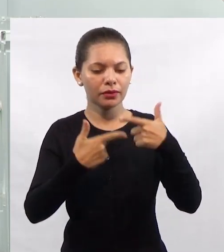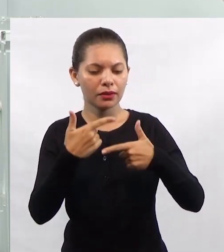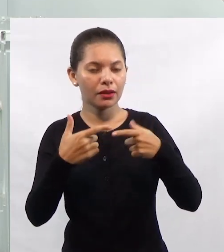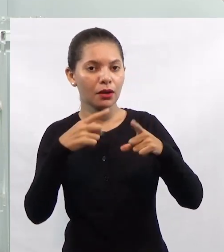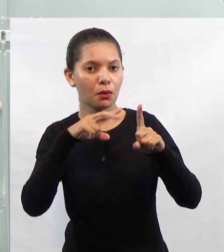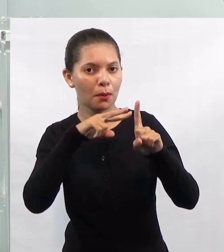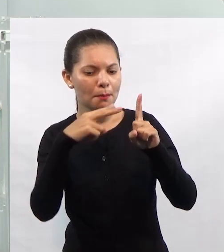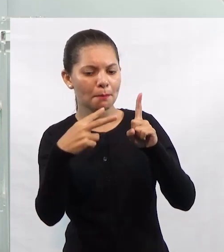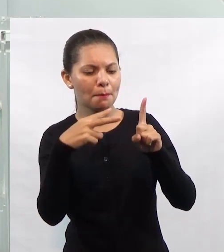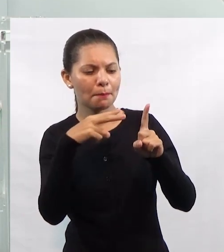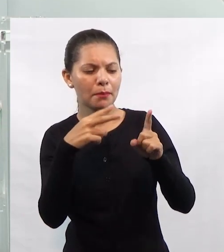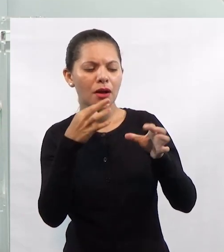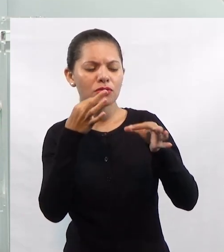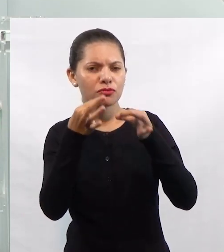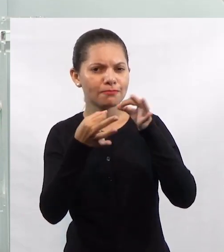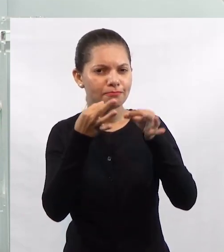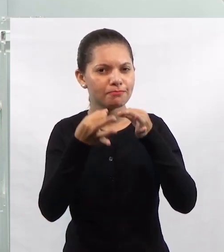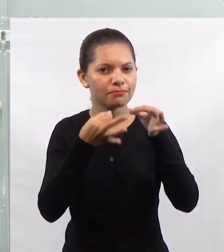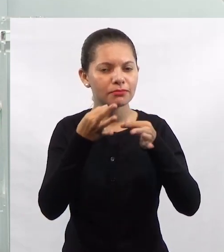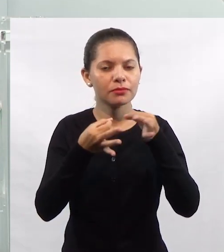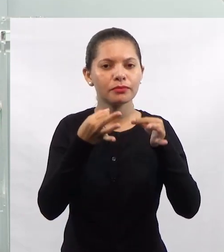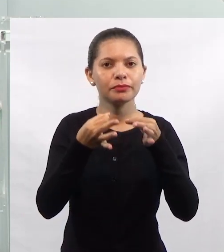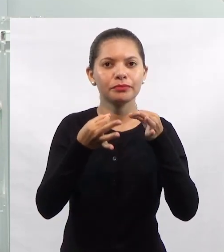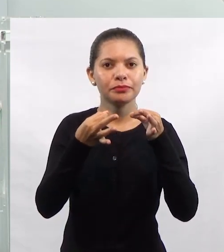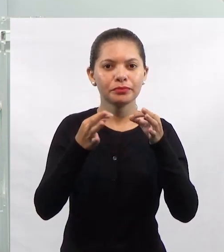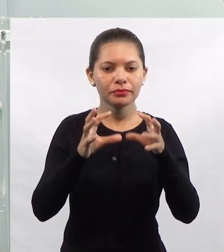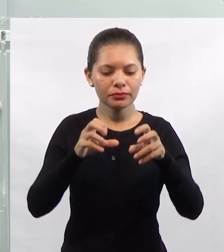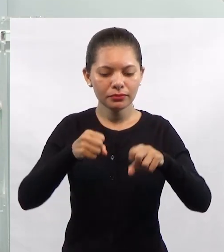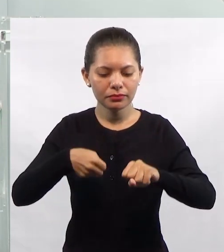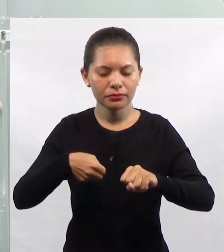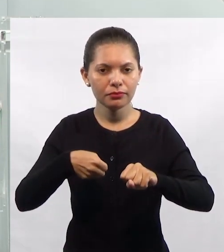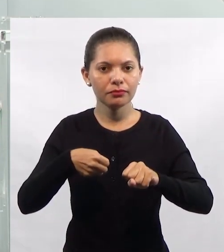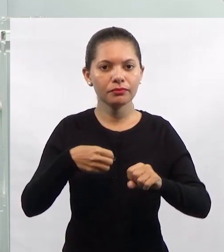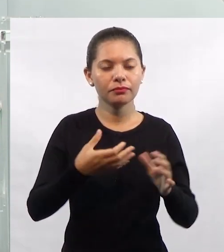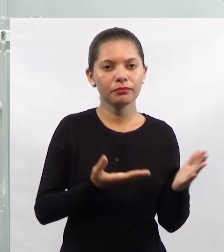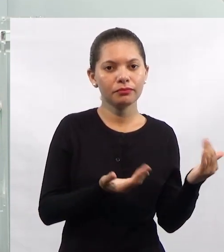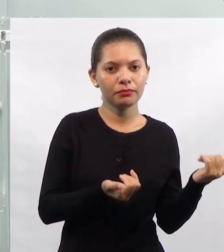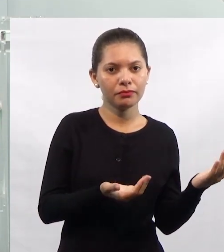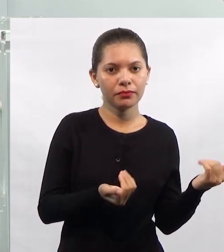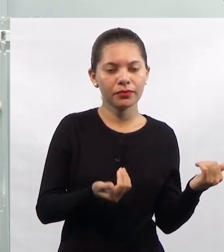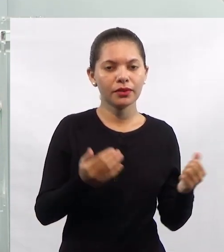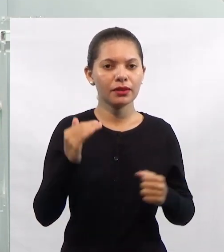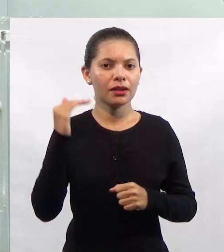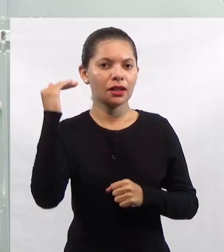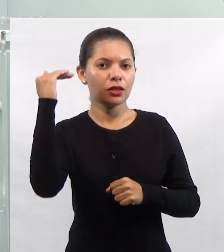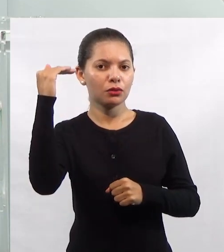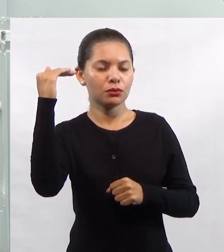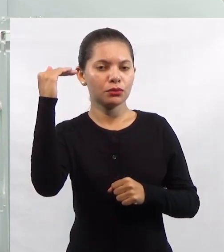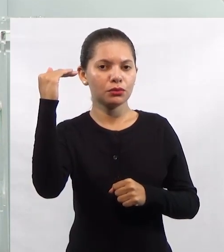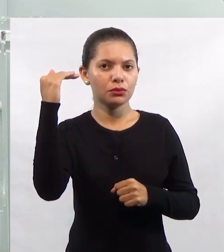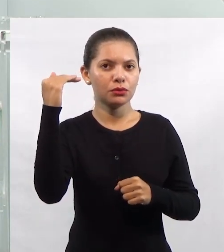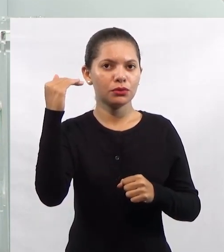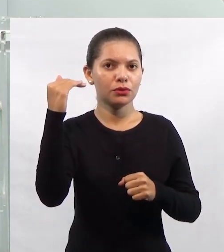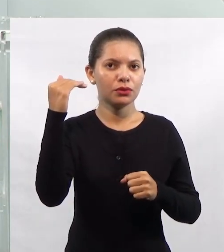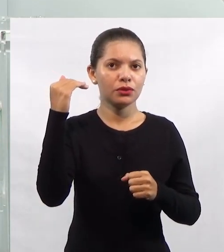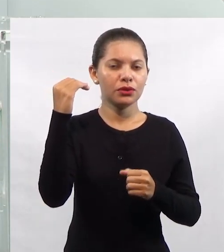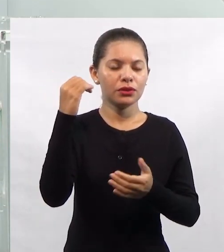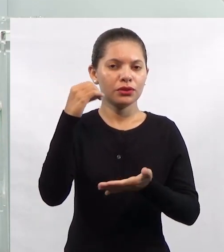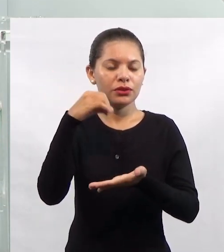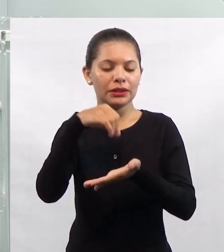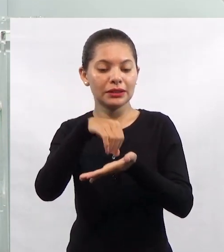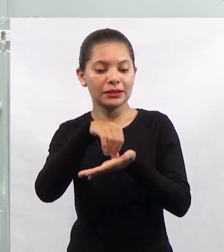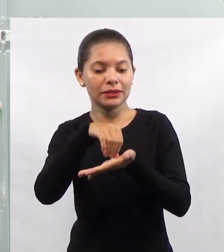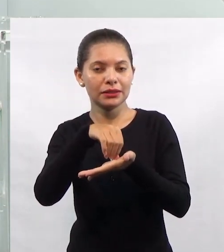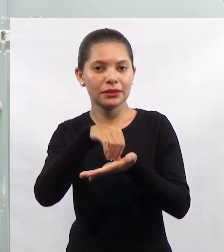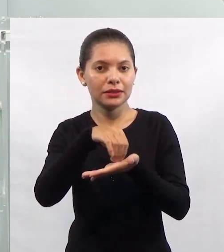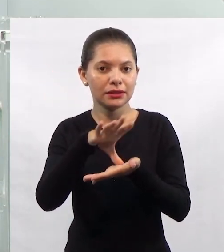essa perspectiva, com a perspectiva crítica de formação desses jovens e adultos. Então, ao invés dele ensinar Ivo viu